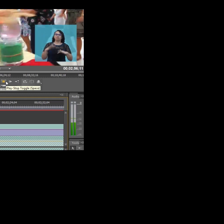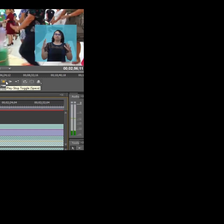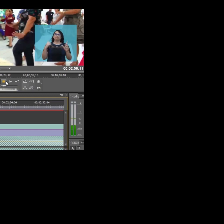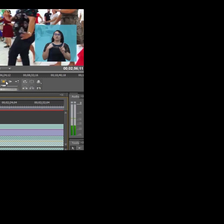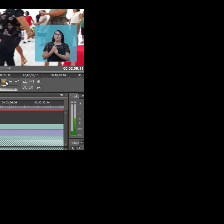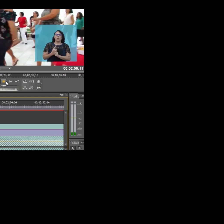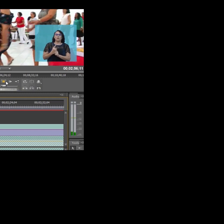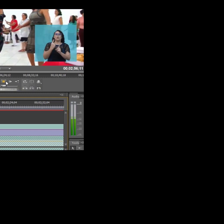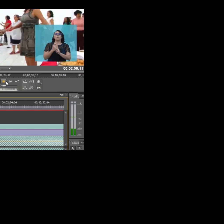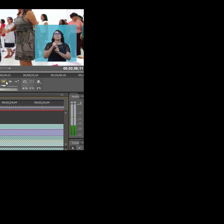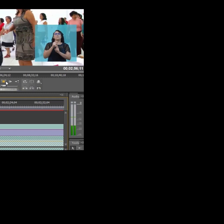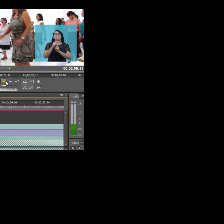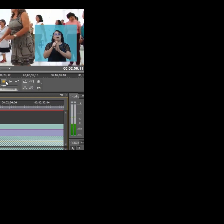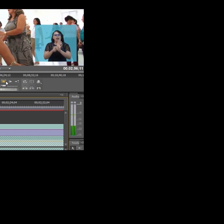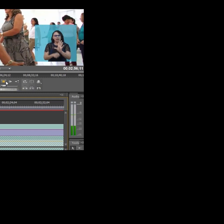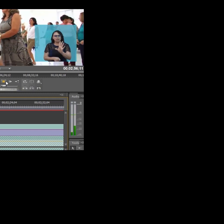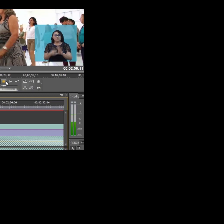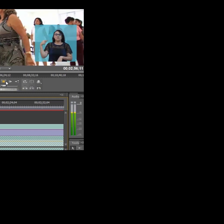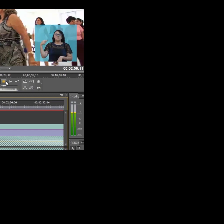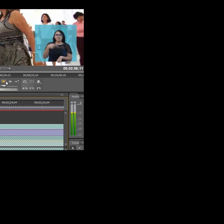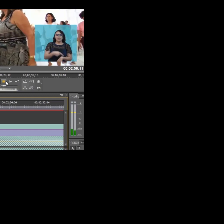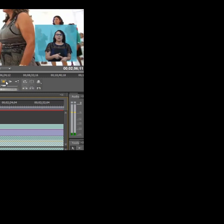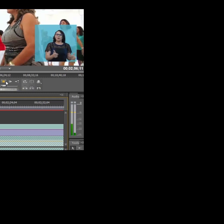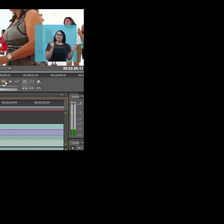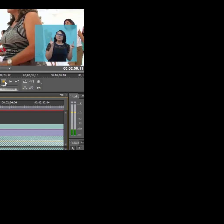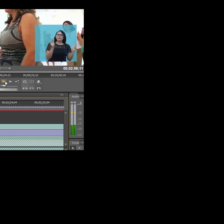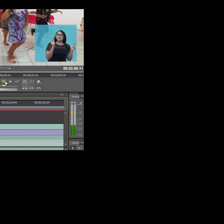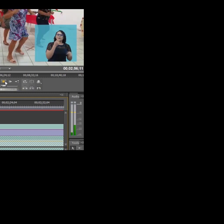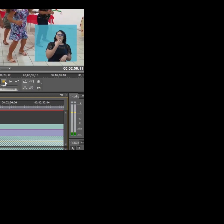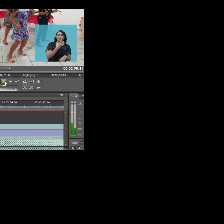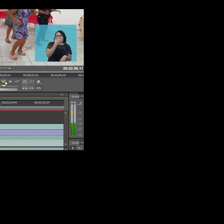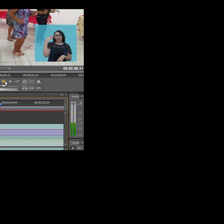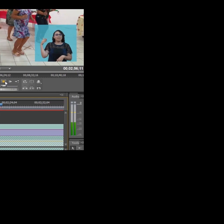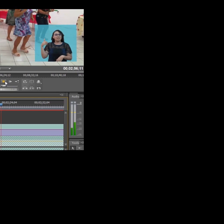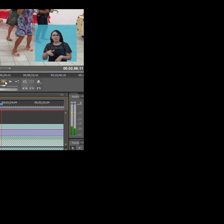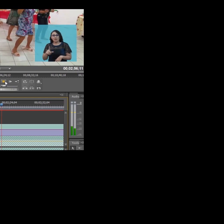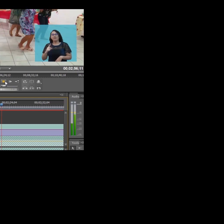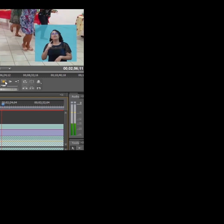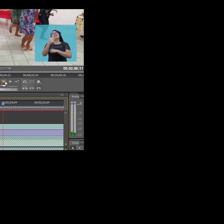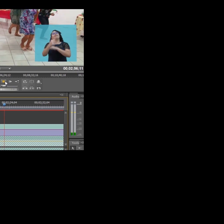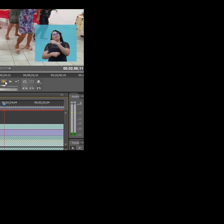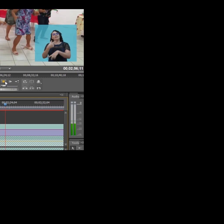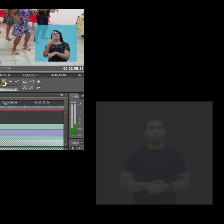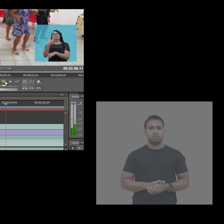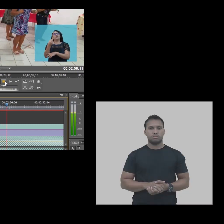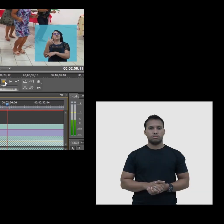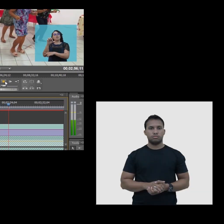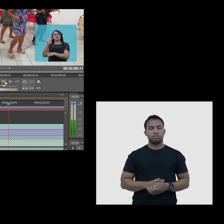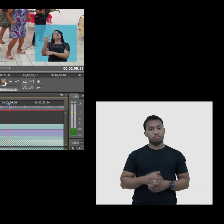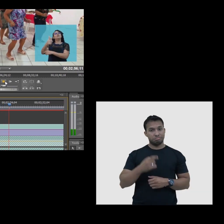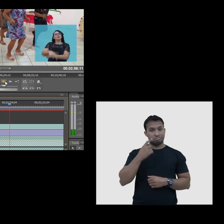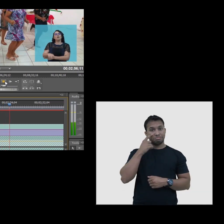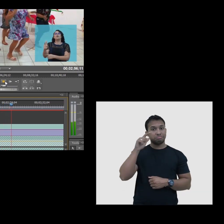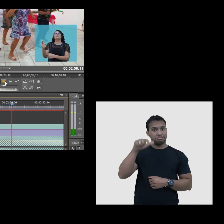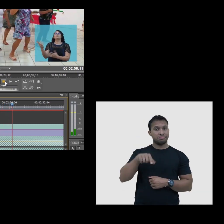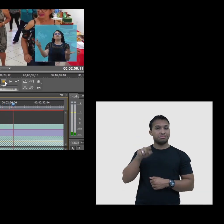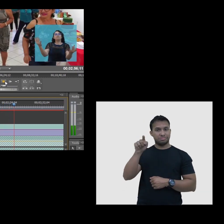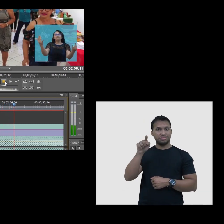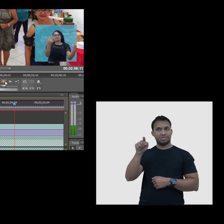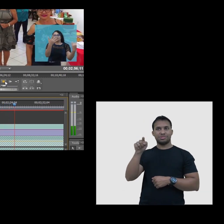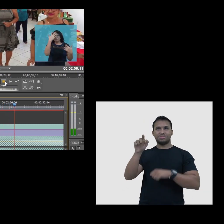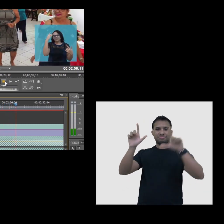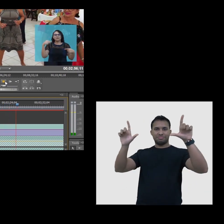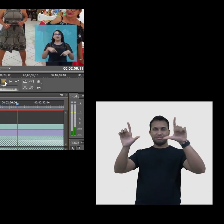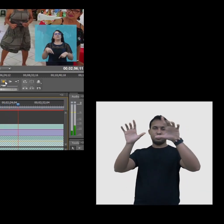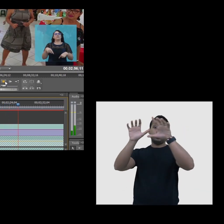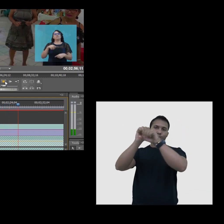não compareceu, é só chegar em 2019. Tem lugar para todo mundo. É só pra... Bom, aqui